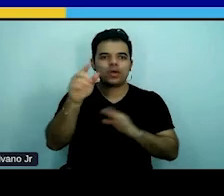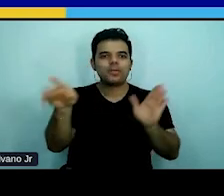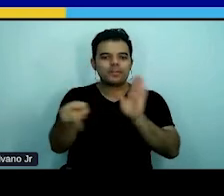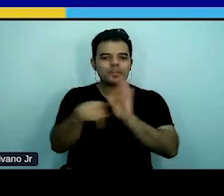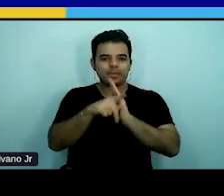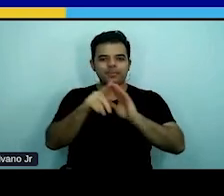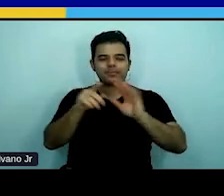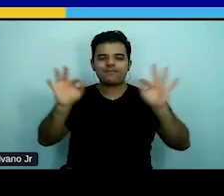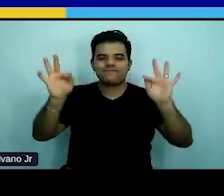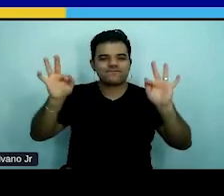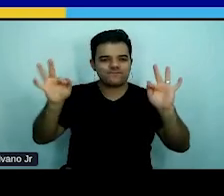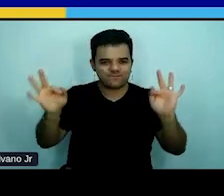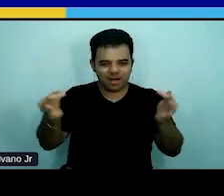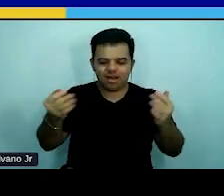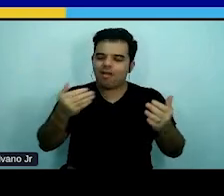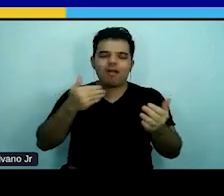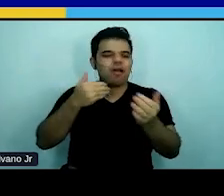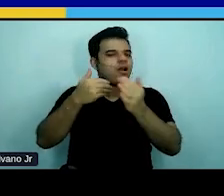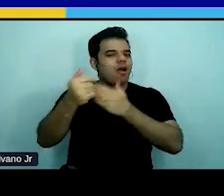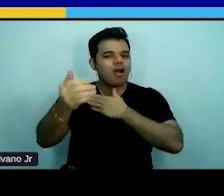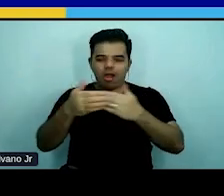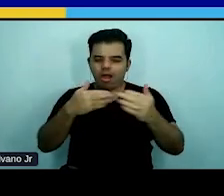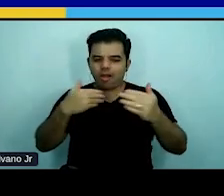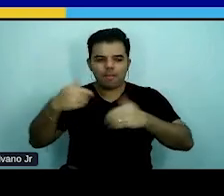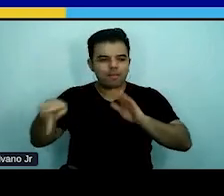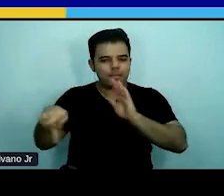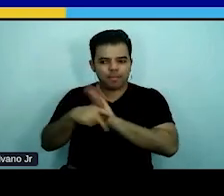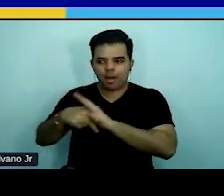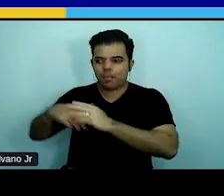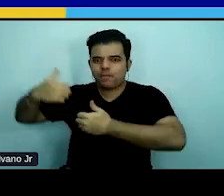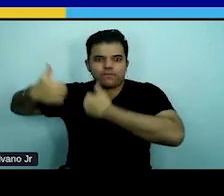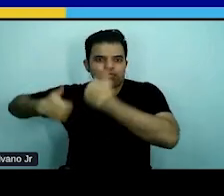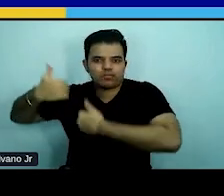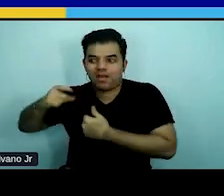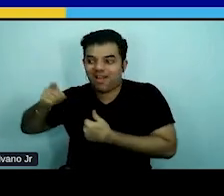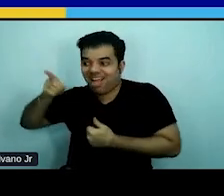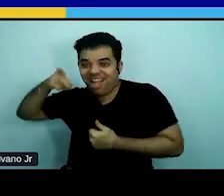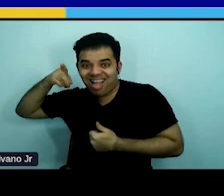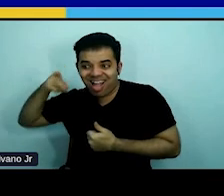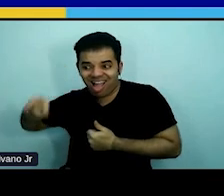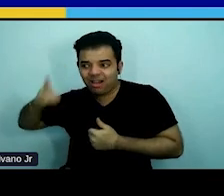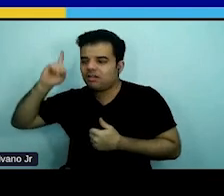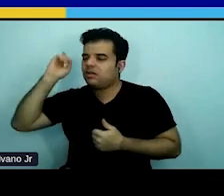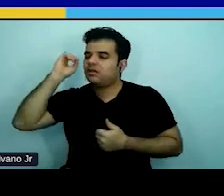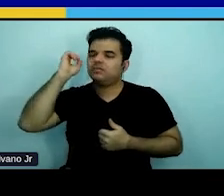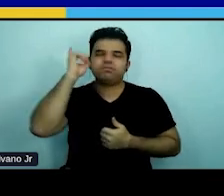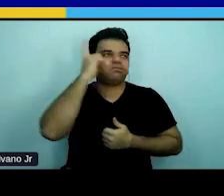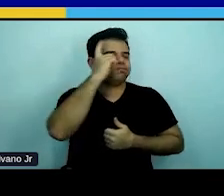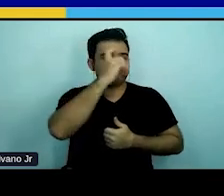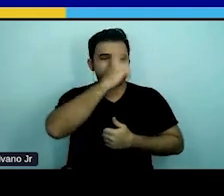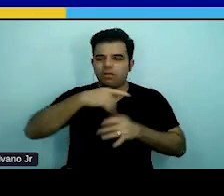frase em qualquer outro contexto que não seja de futebol, a máquina ela vai ter bastante dificuldade para realizar